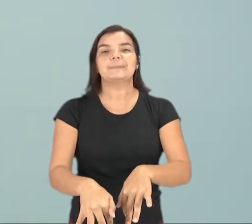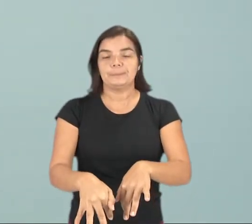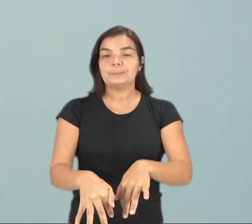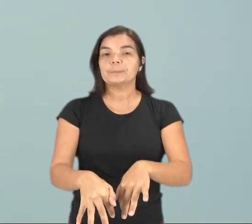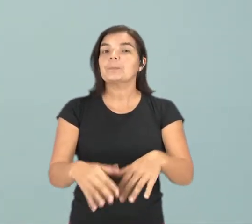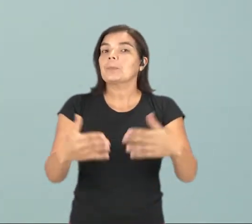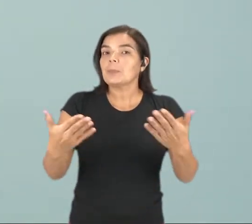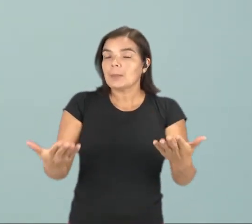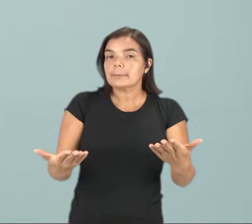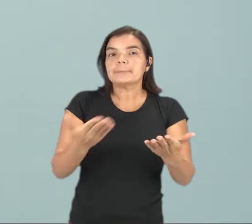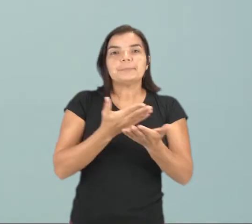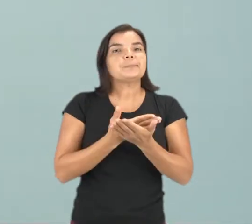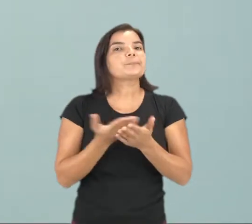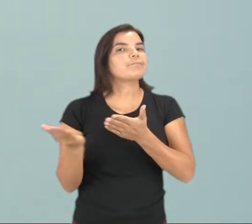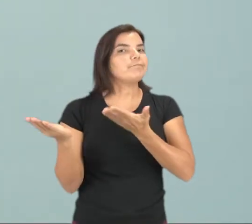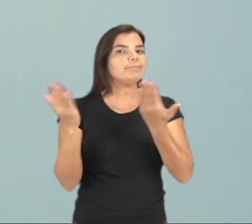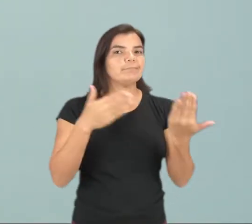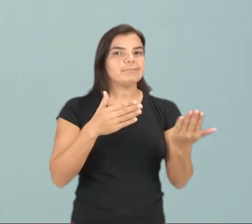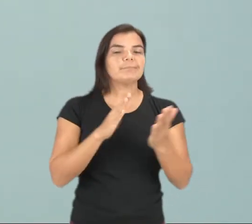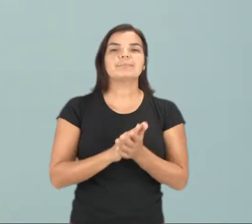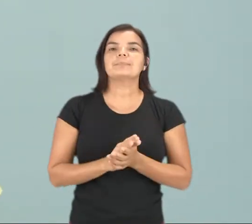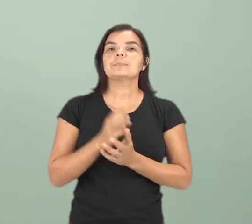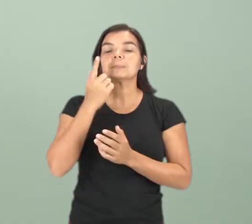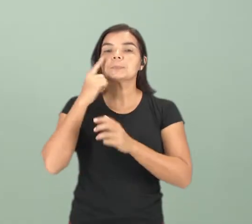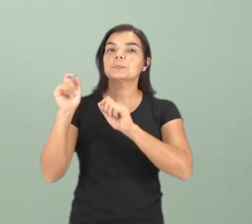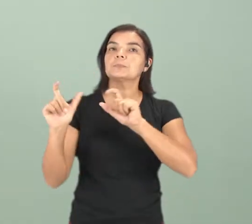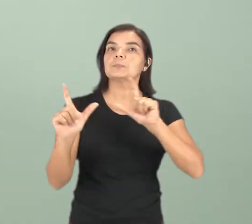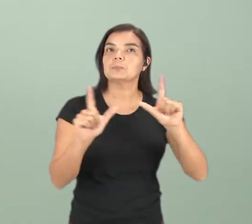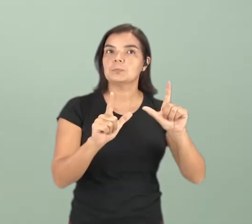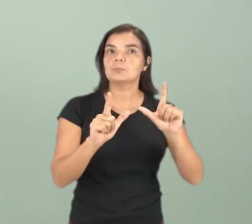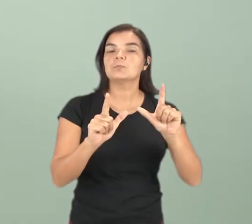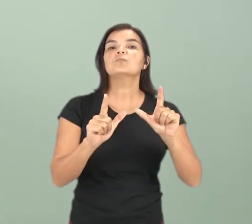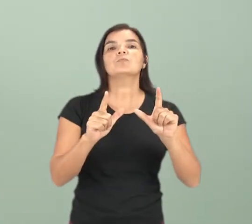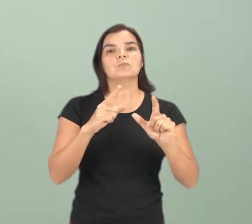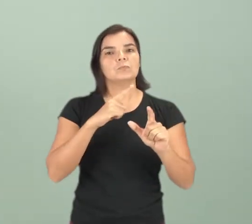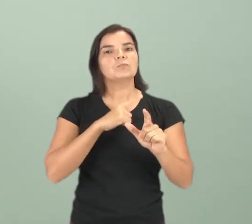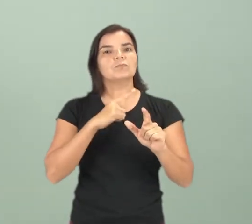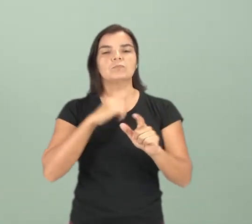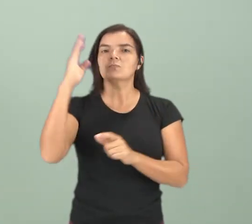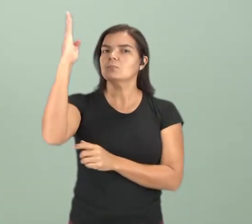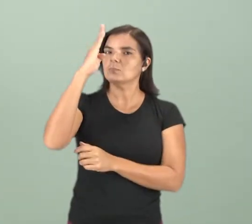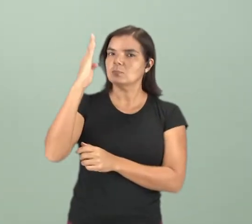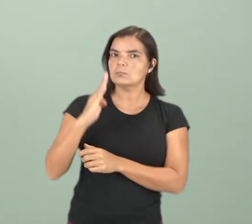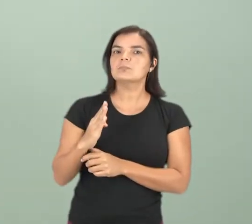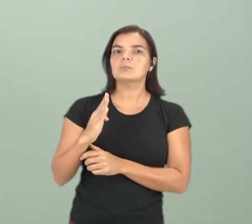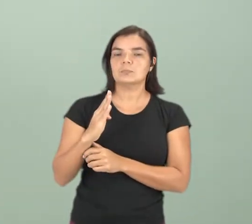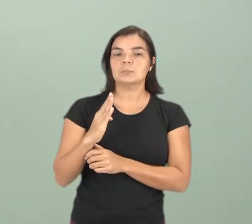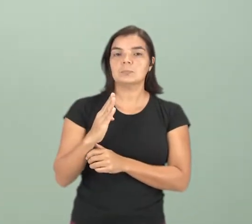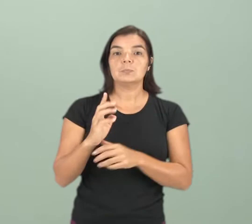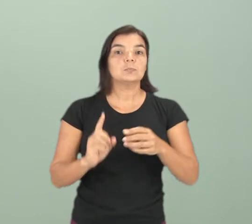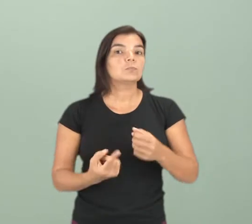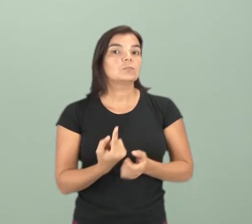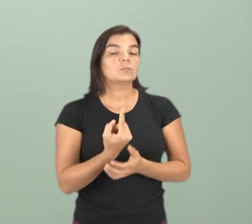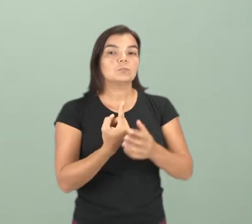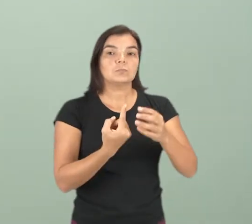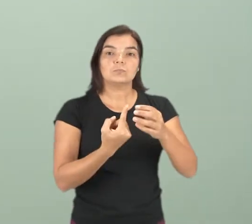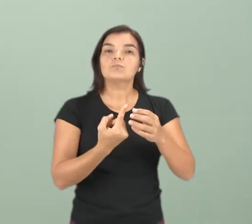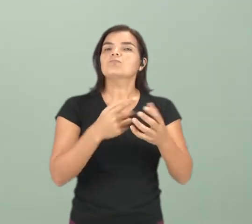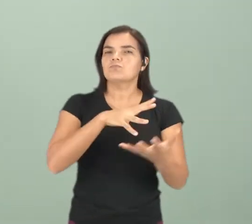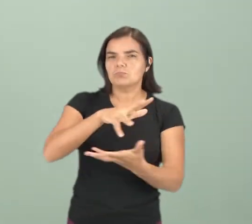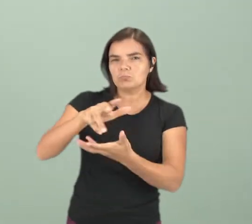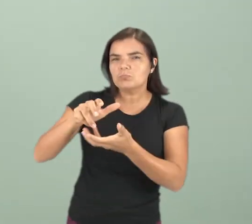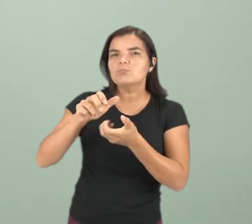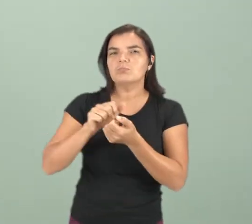série. Então vamos comigo. Olha só, uma das maneiras que coloca o Brasil como uma